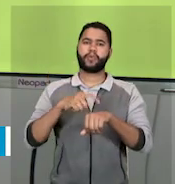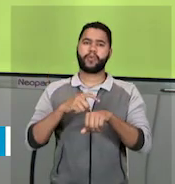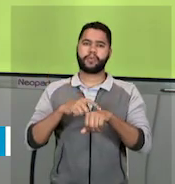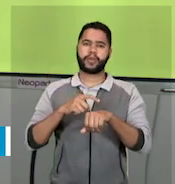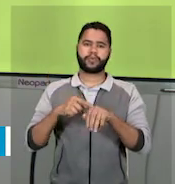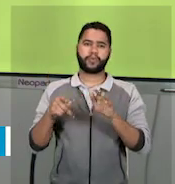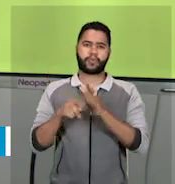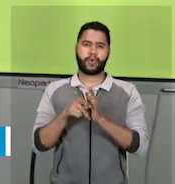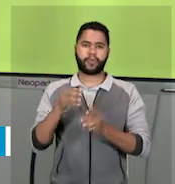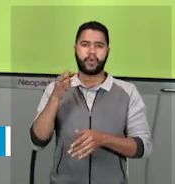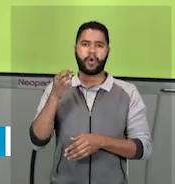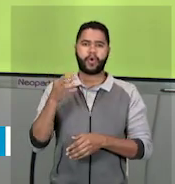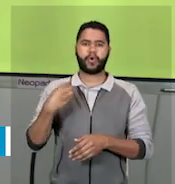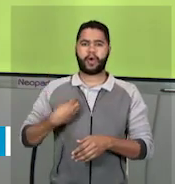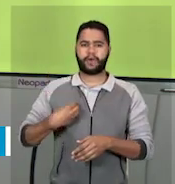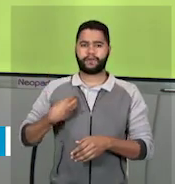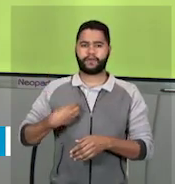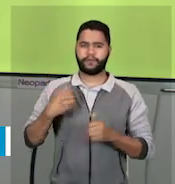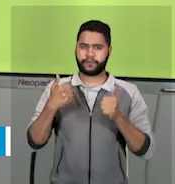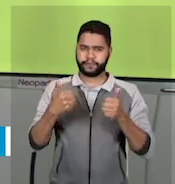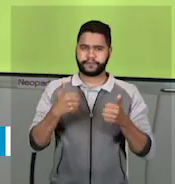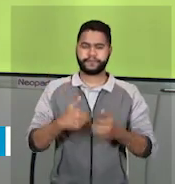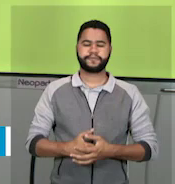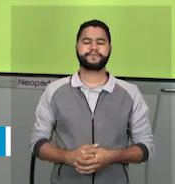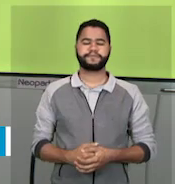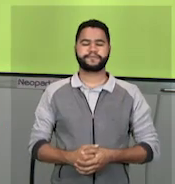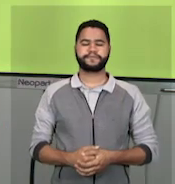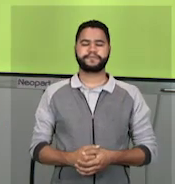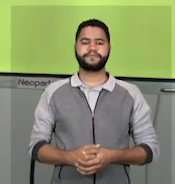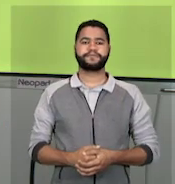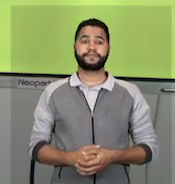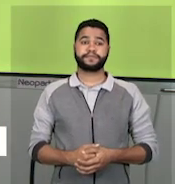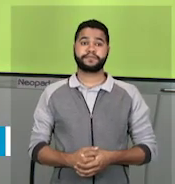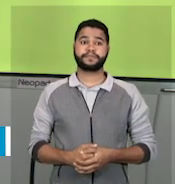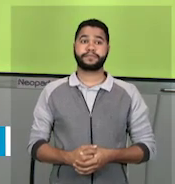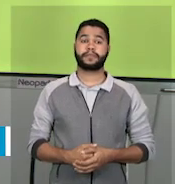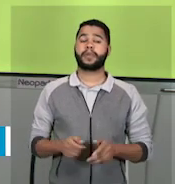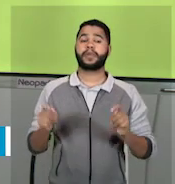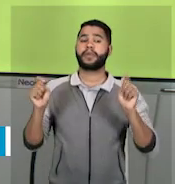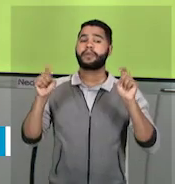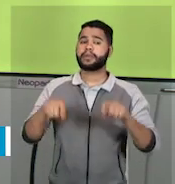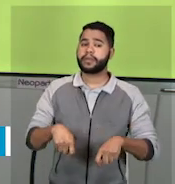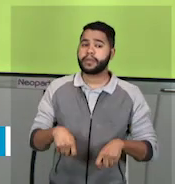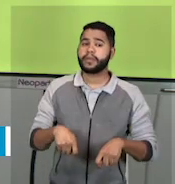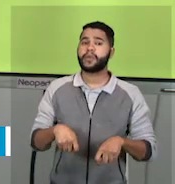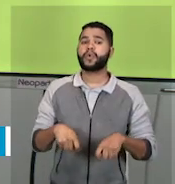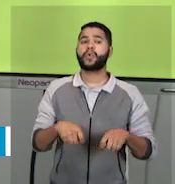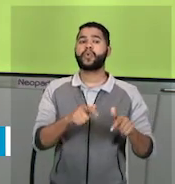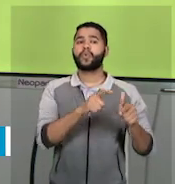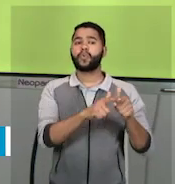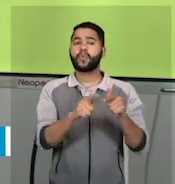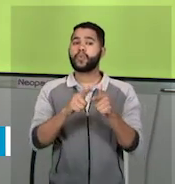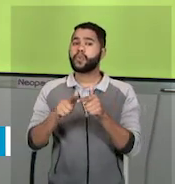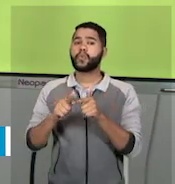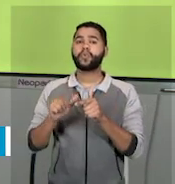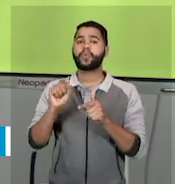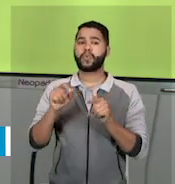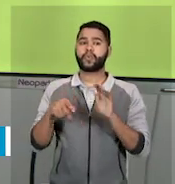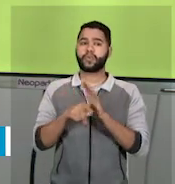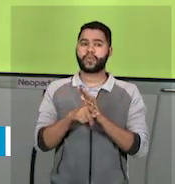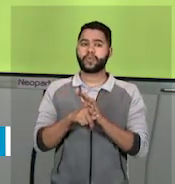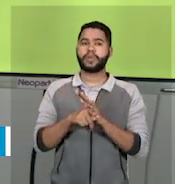pouquinho. Então vamos lá? Então as habilidades de hoje: resolver problemas que envolvam as